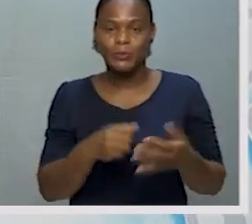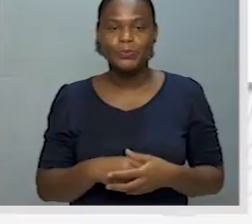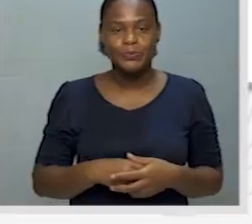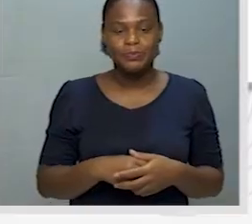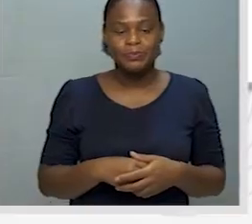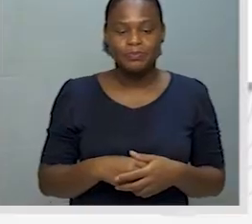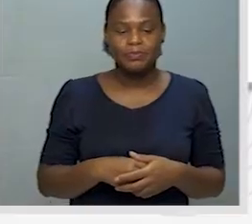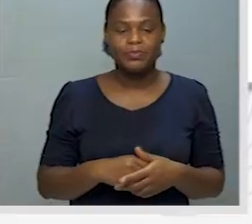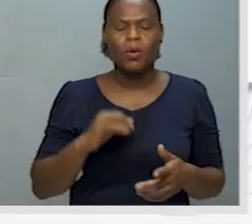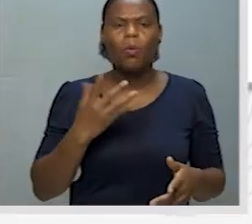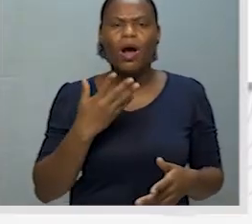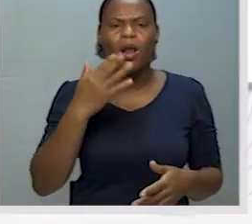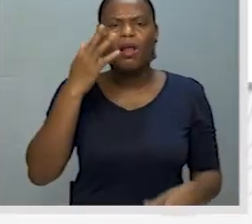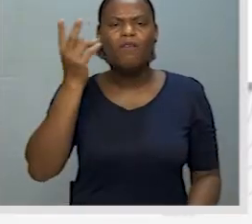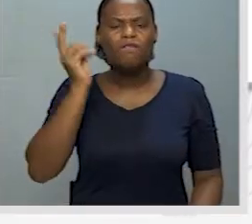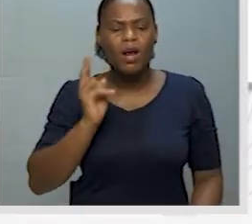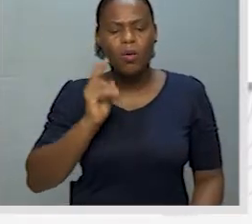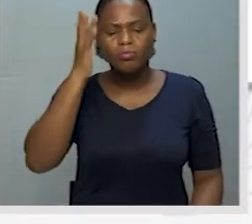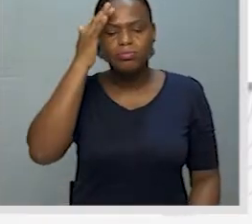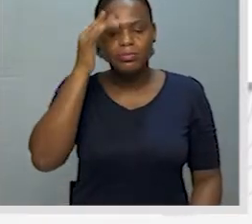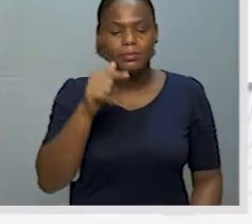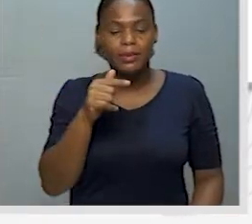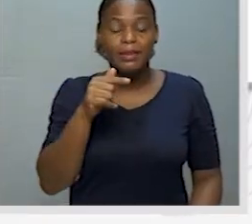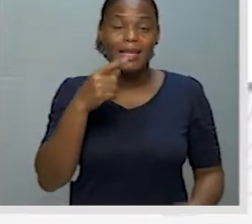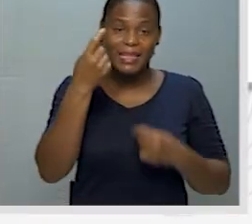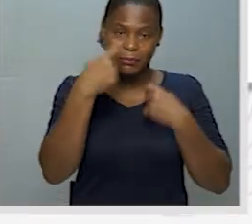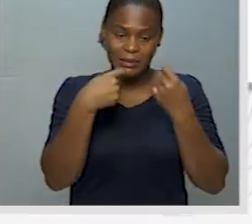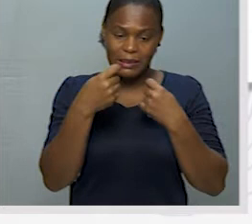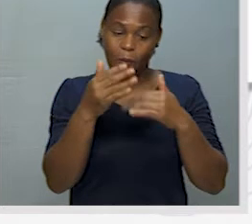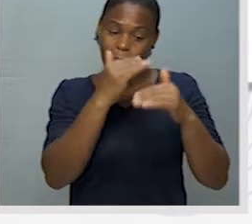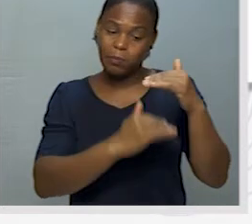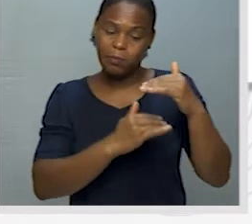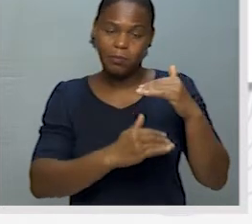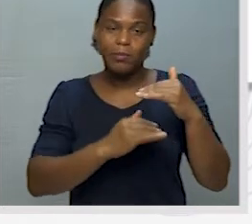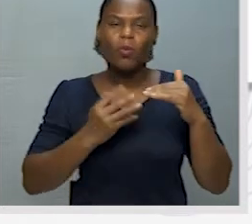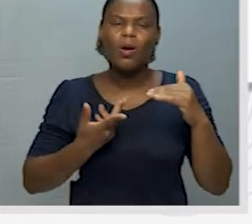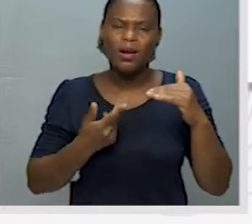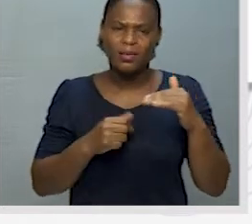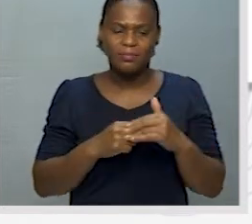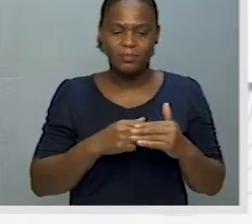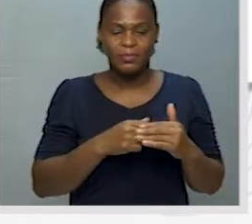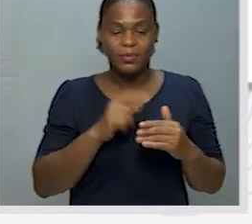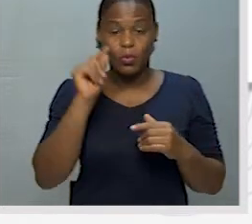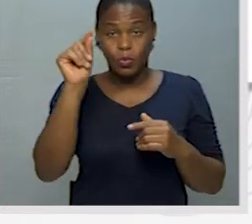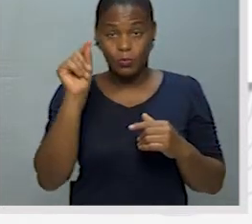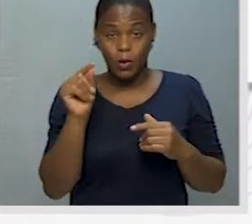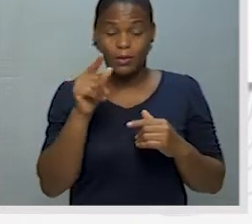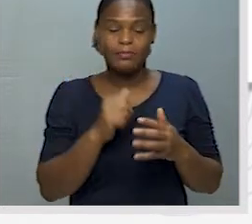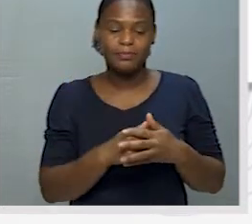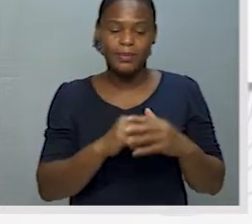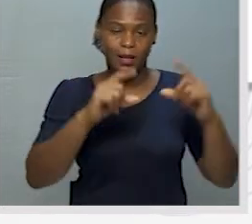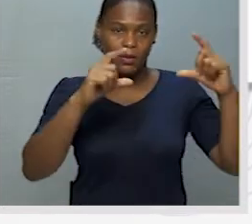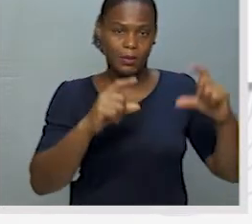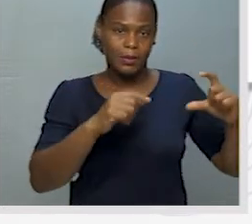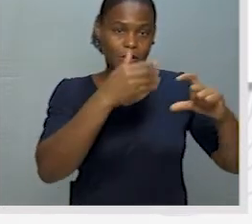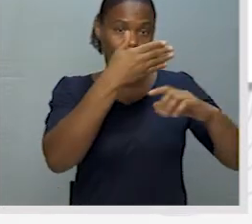exercício. Qual é o valor numérico da expressão seguinte? 2 pontos.